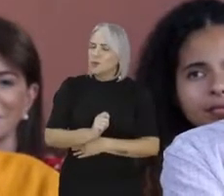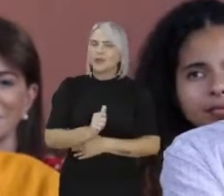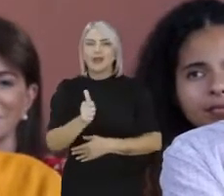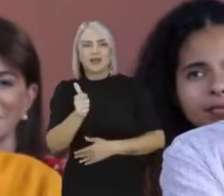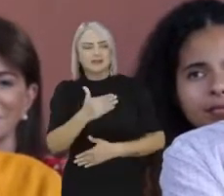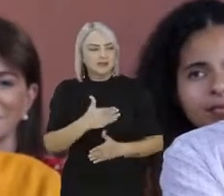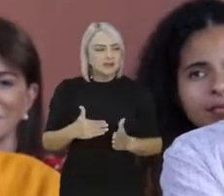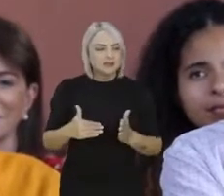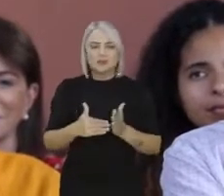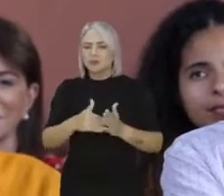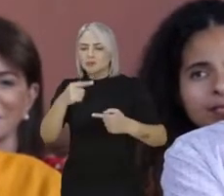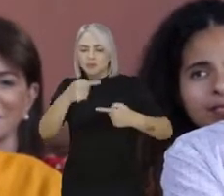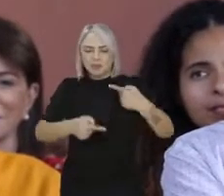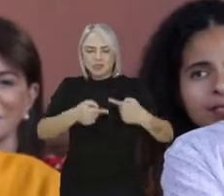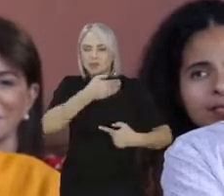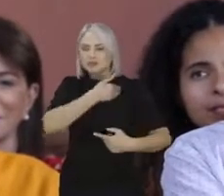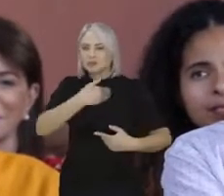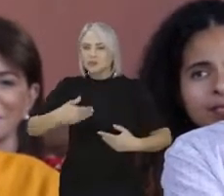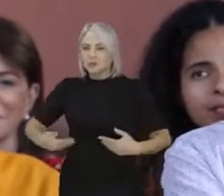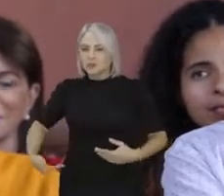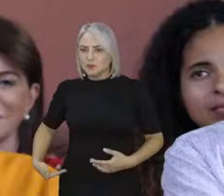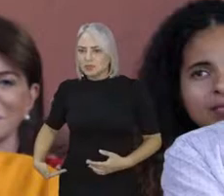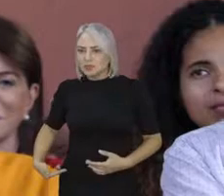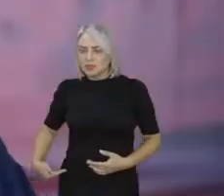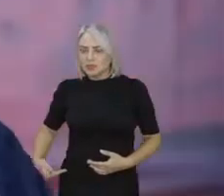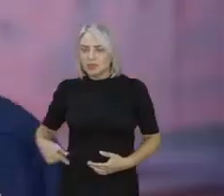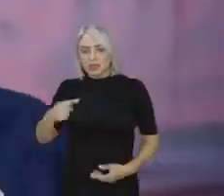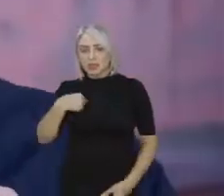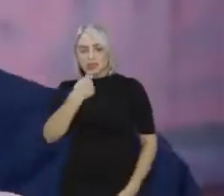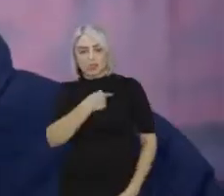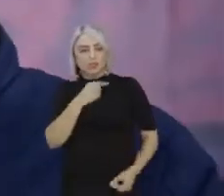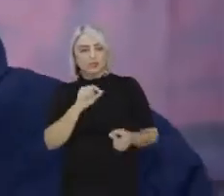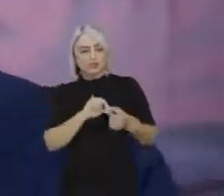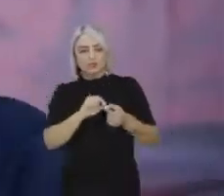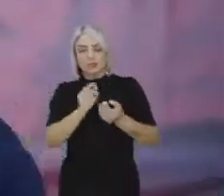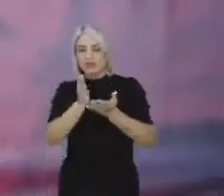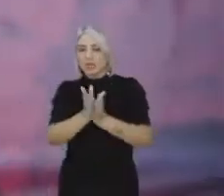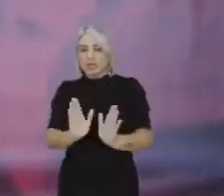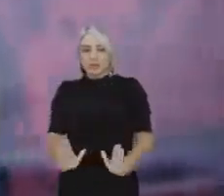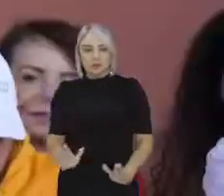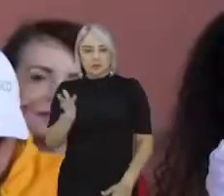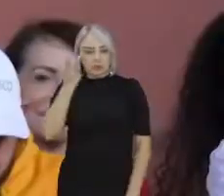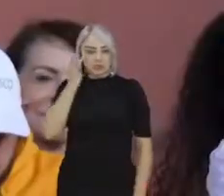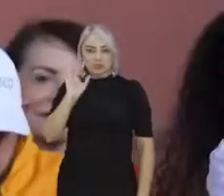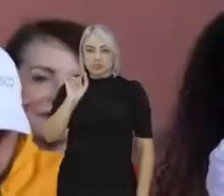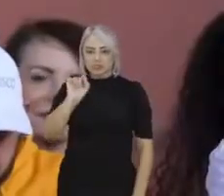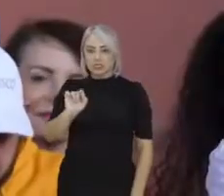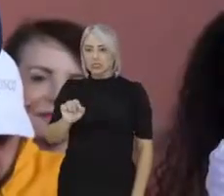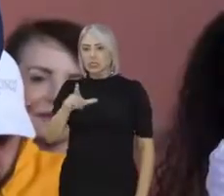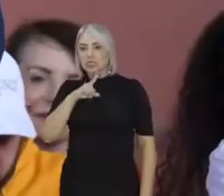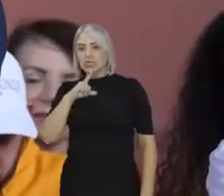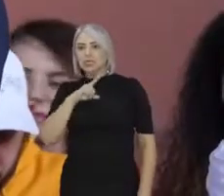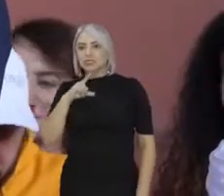públicas que nós fizemos, acabou. Eu não sei se aqui vocês tinham ponto de